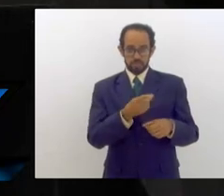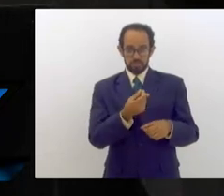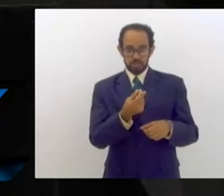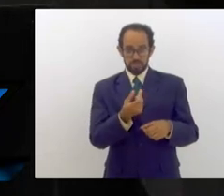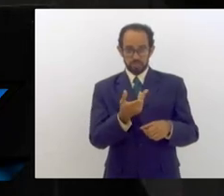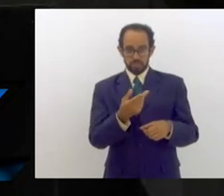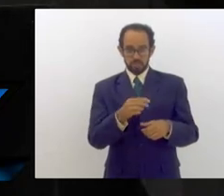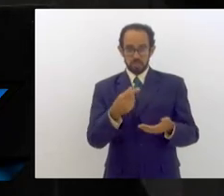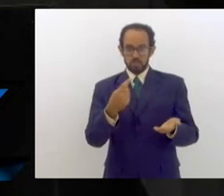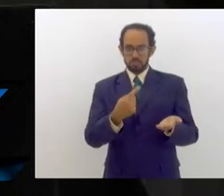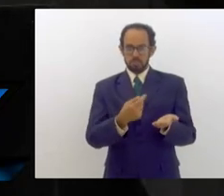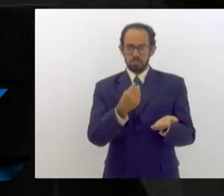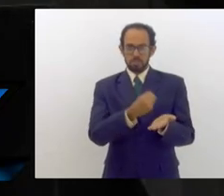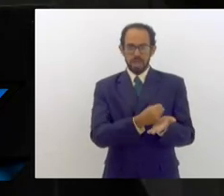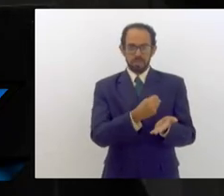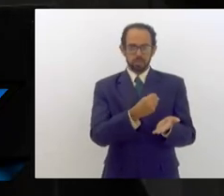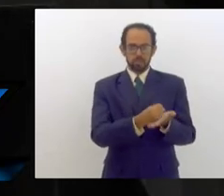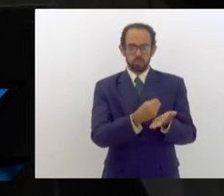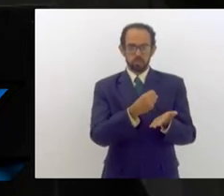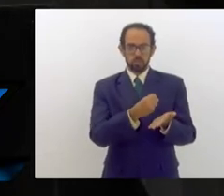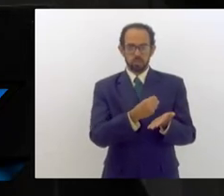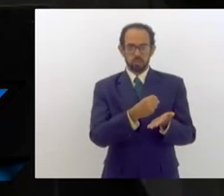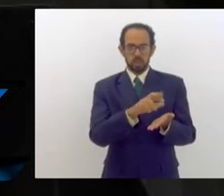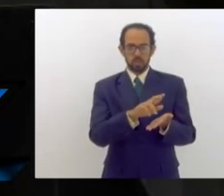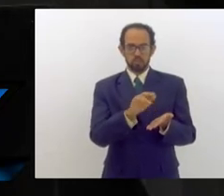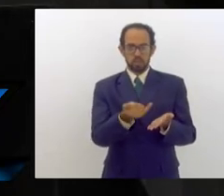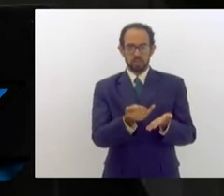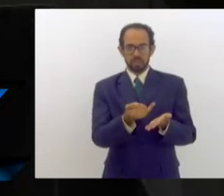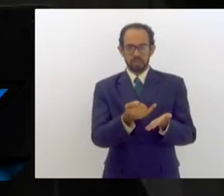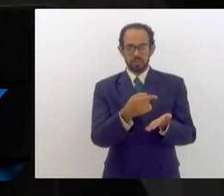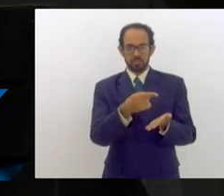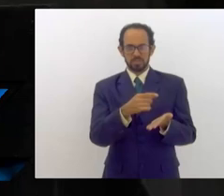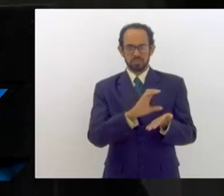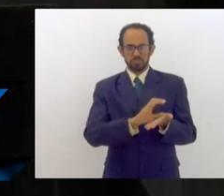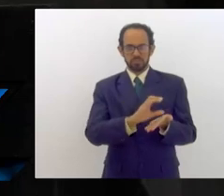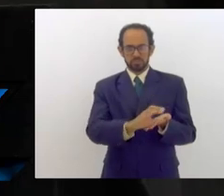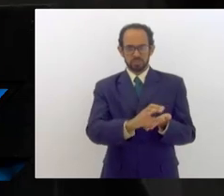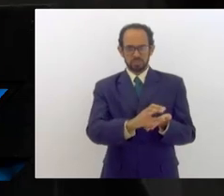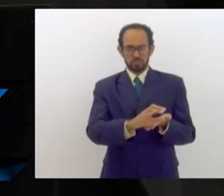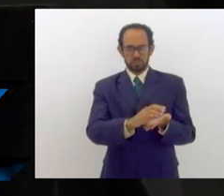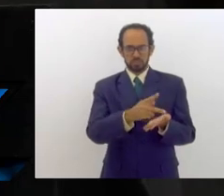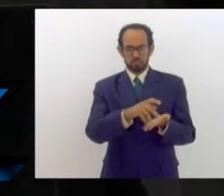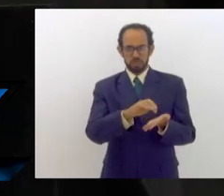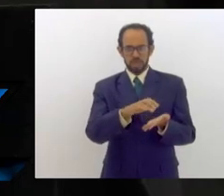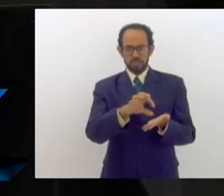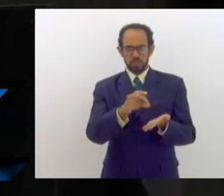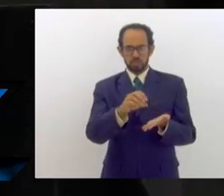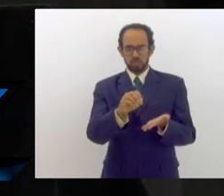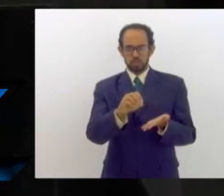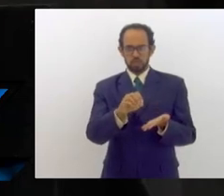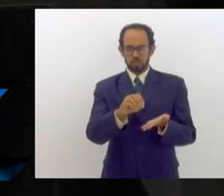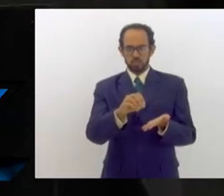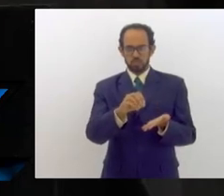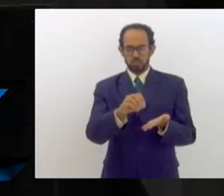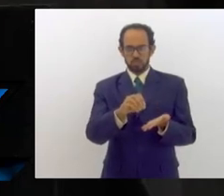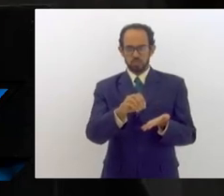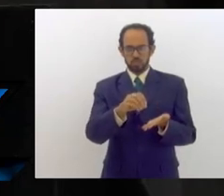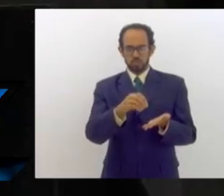aí eu me pergunto nos investimento do pacto RJ na modalidade de transporte